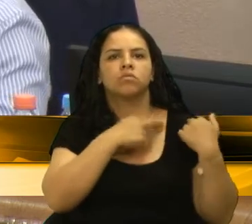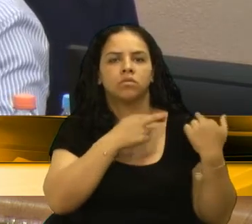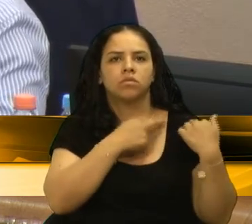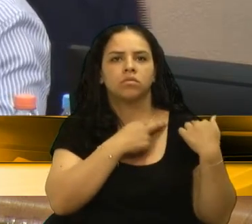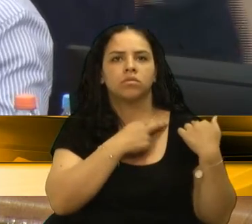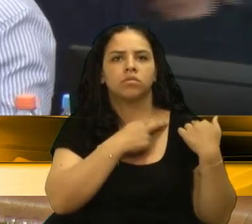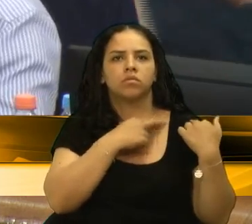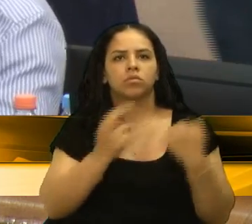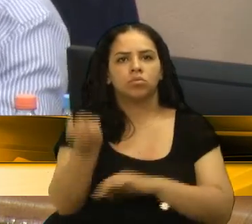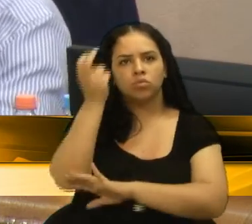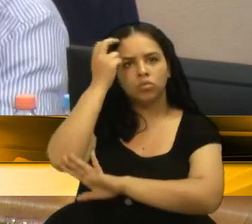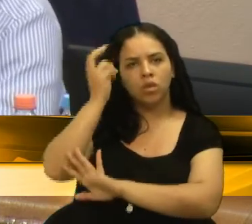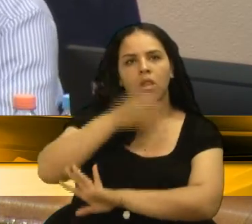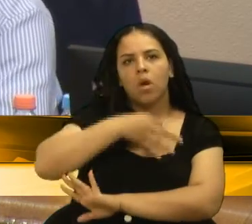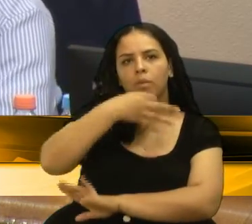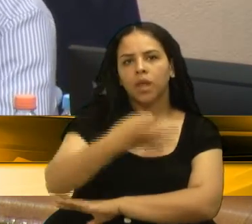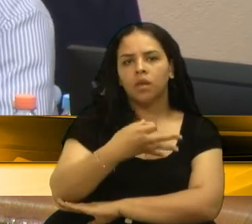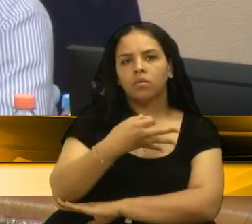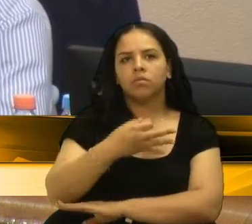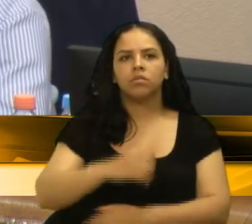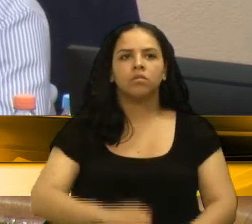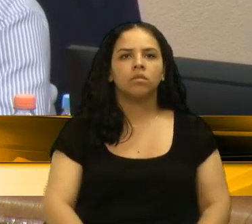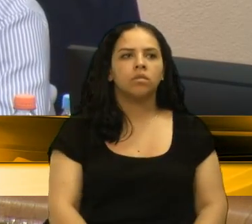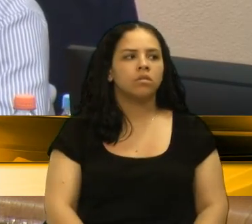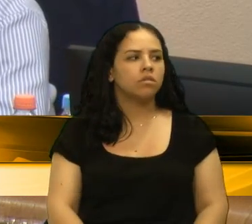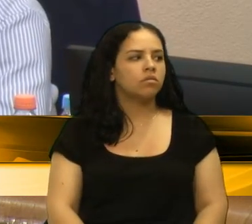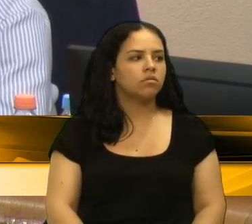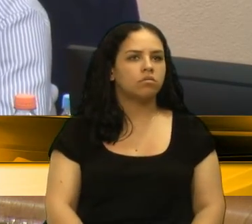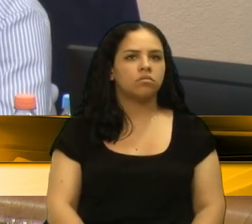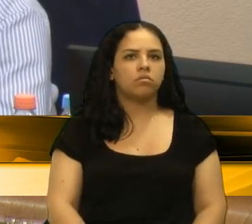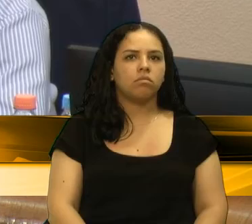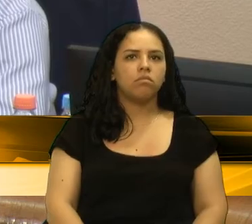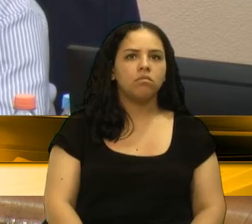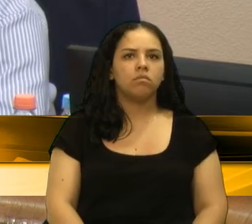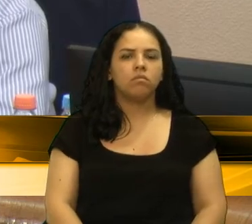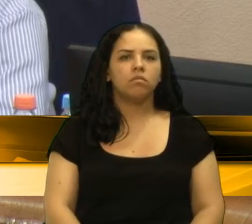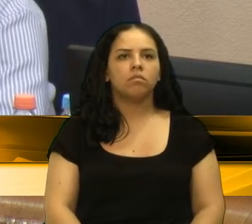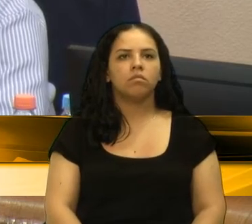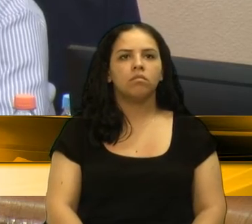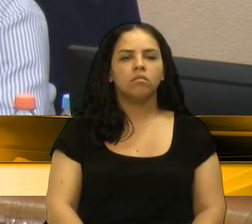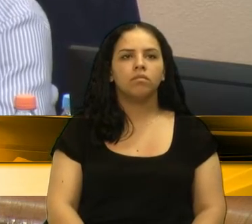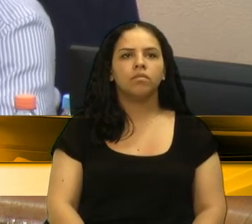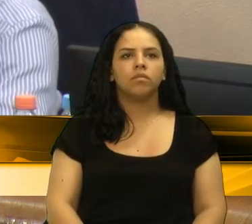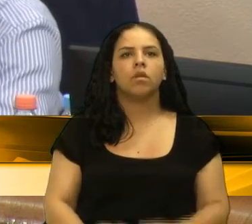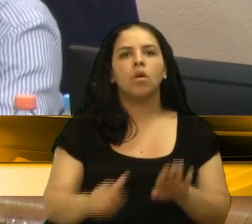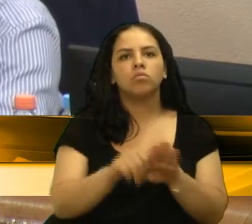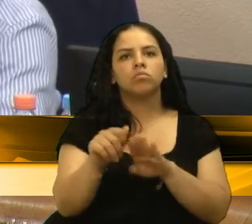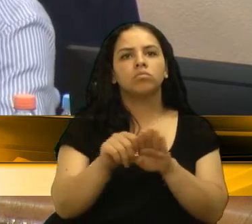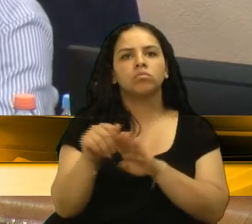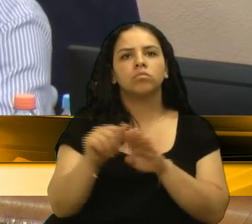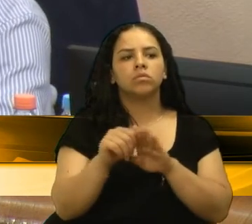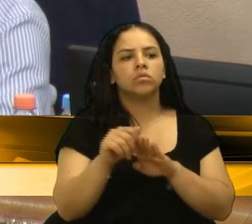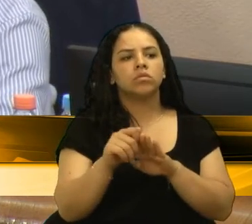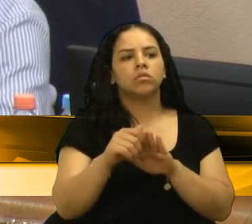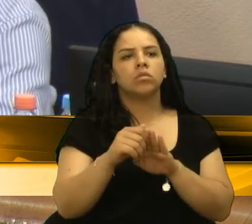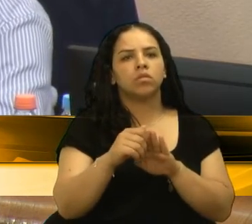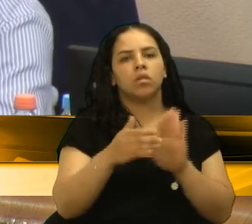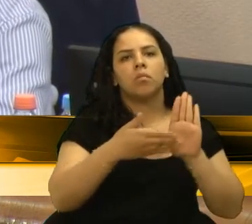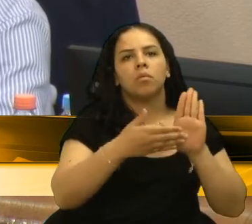Cultura quanto às sugestões? Senhora Mirângela, exatamente. Doutora Cássia, o Conselho de Cultura emitiu documento para